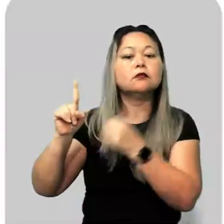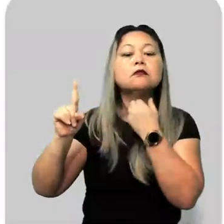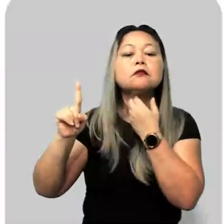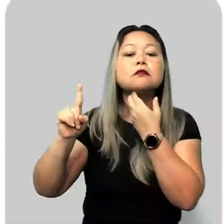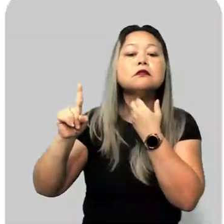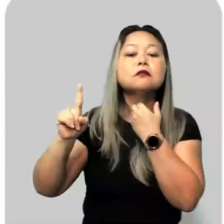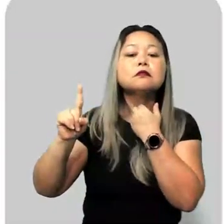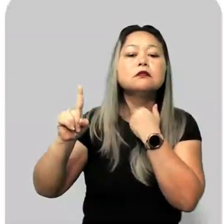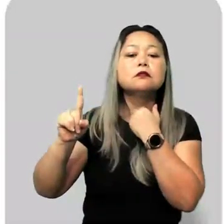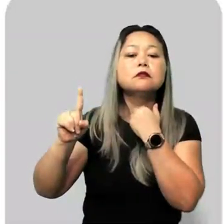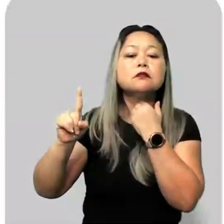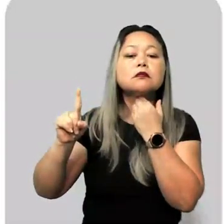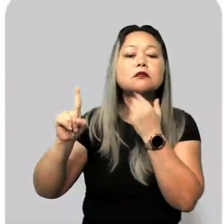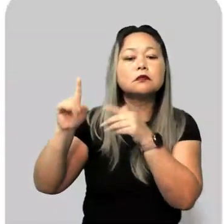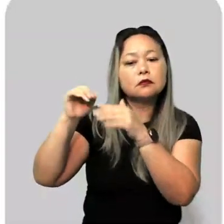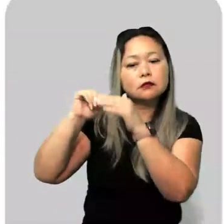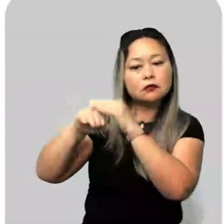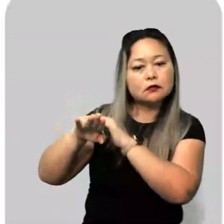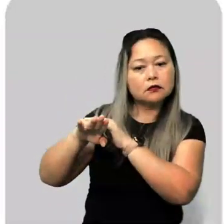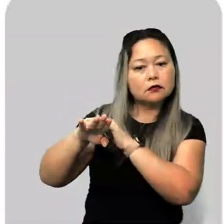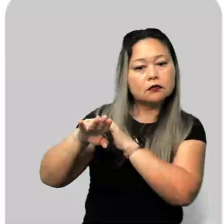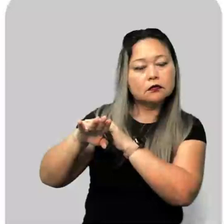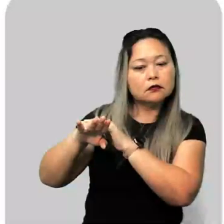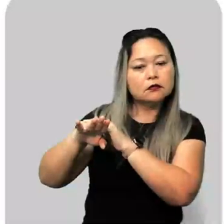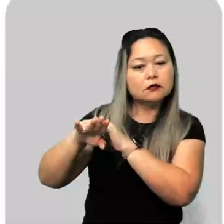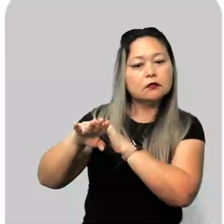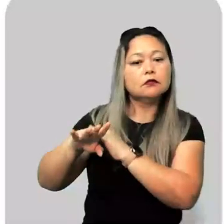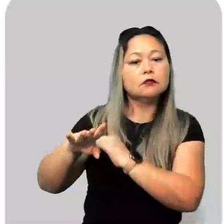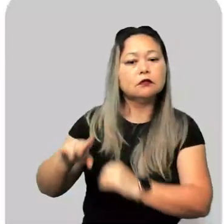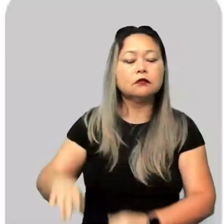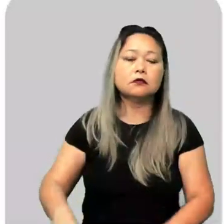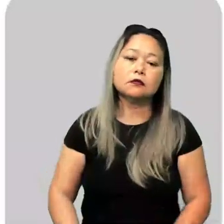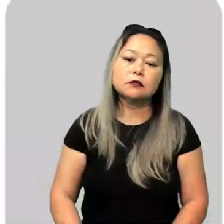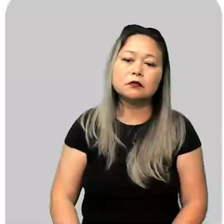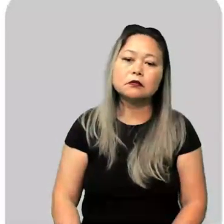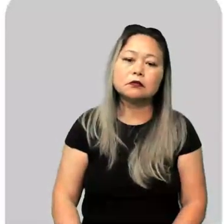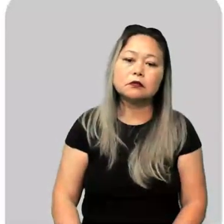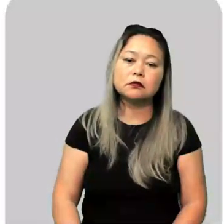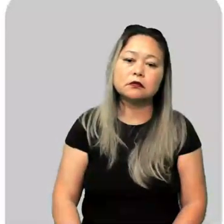reserva. Ok. Opa, isso aqui não vai entrar, né? Cadê?